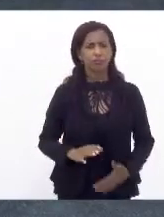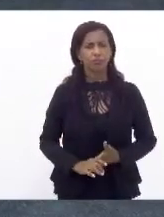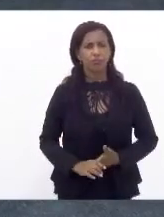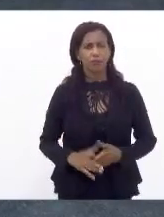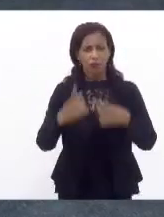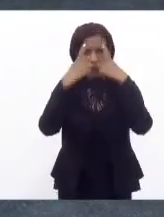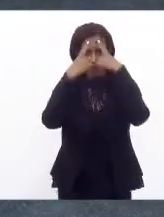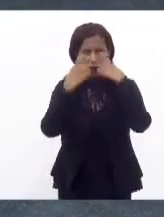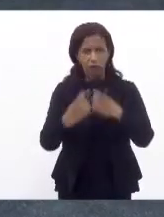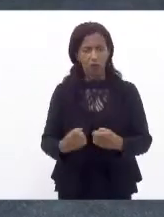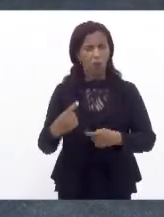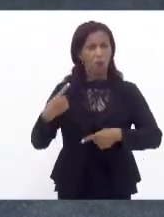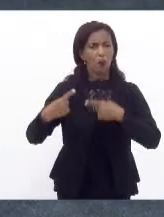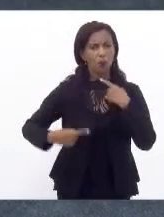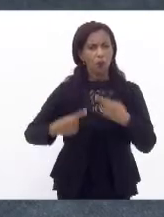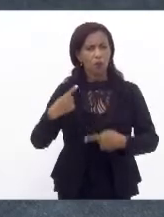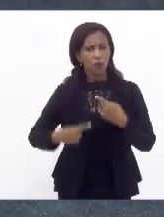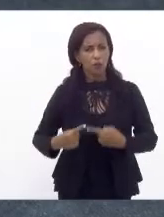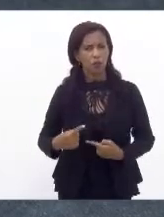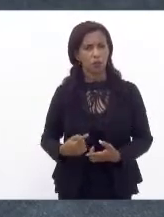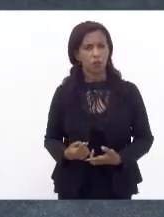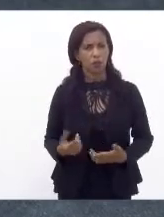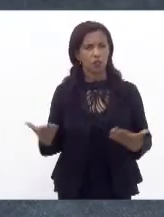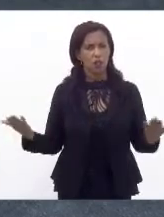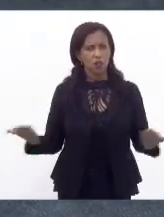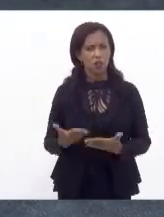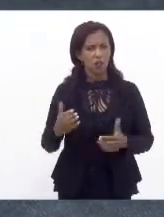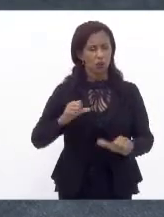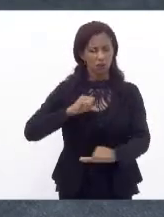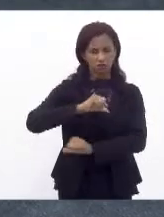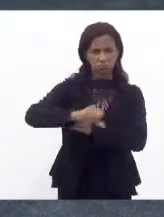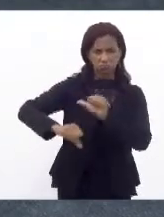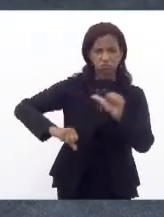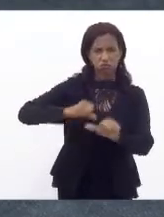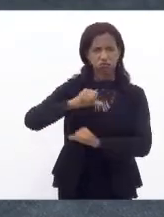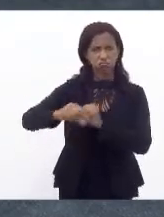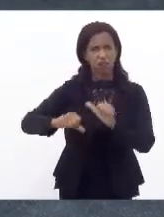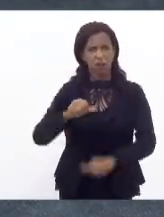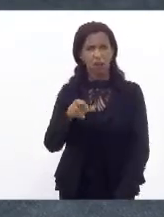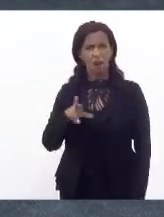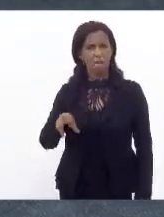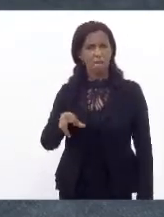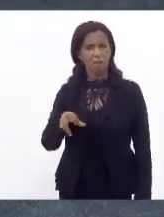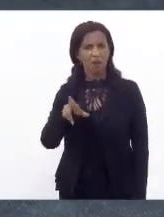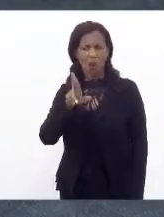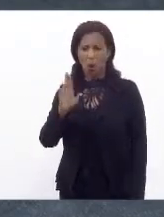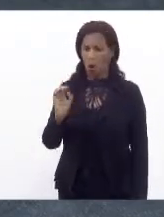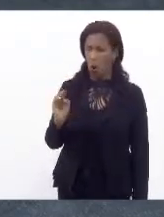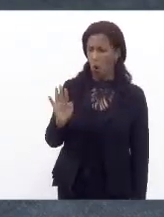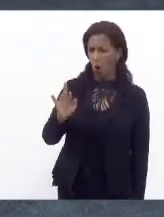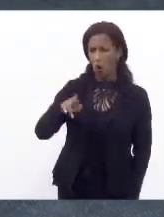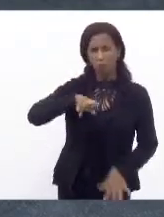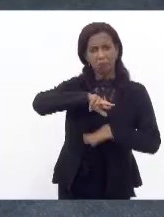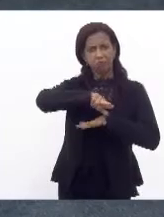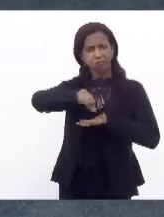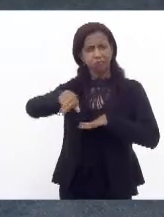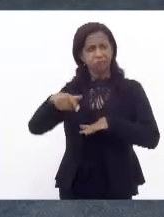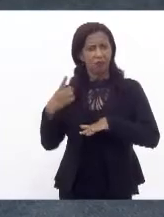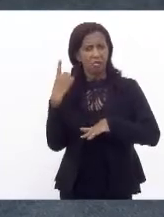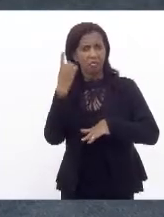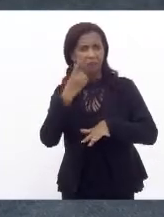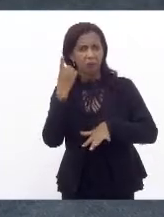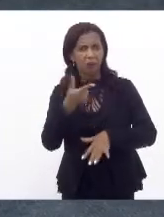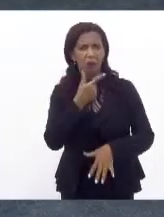a violência política que agora está se tornando hobby para vários deputados, para